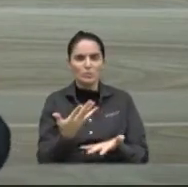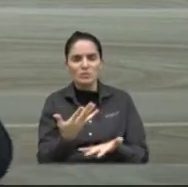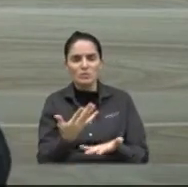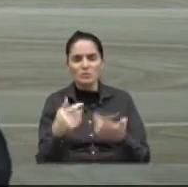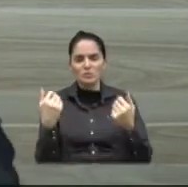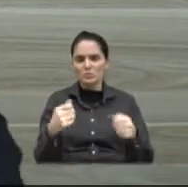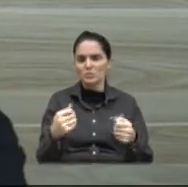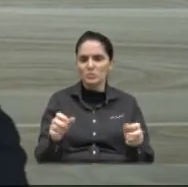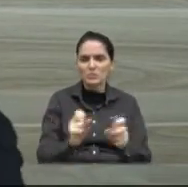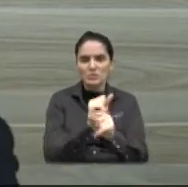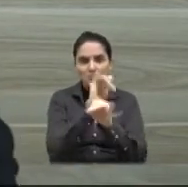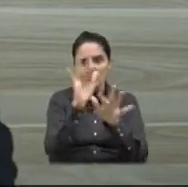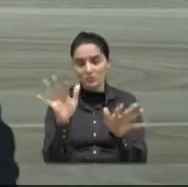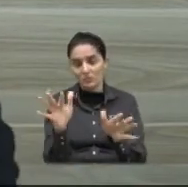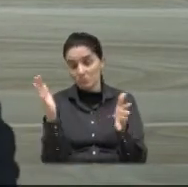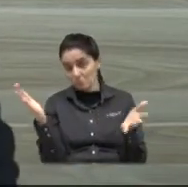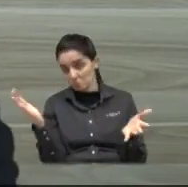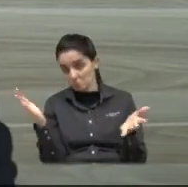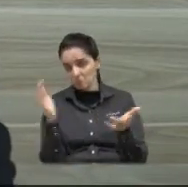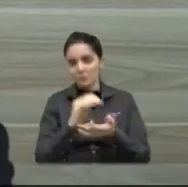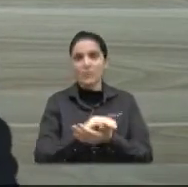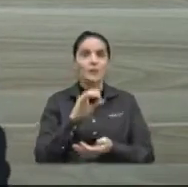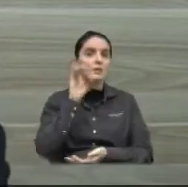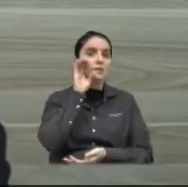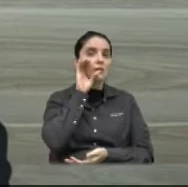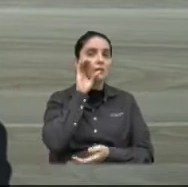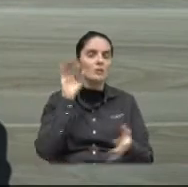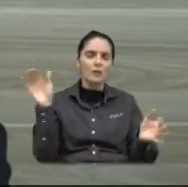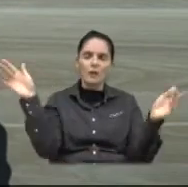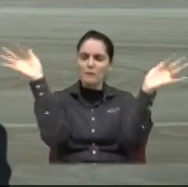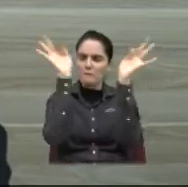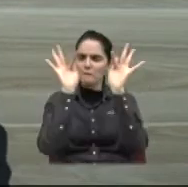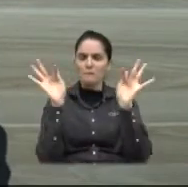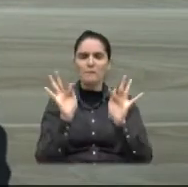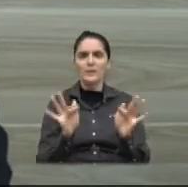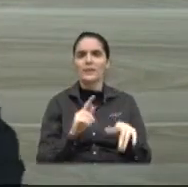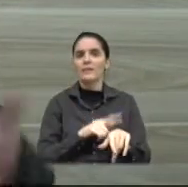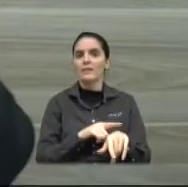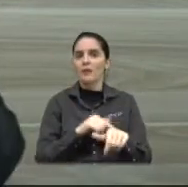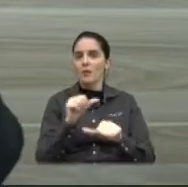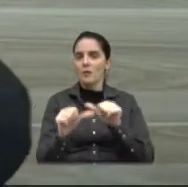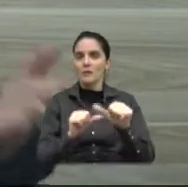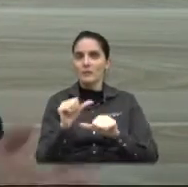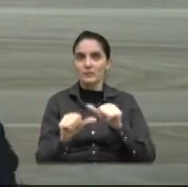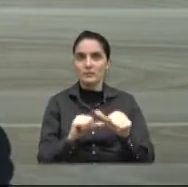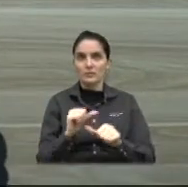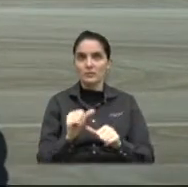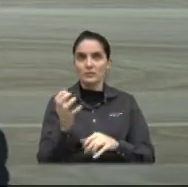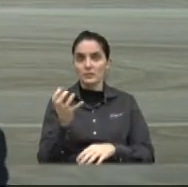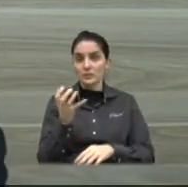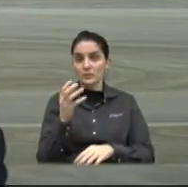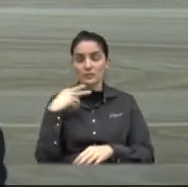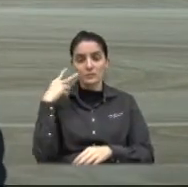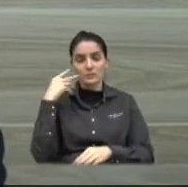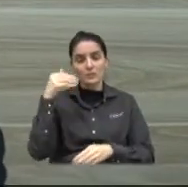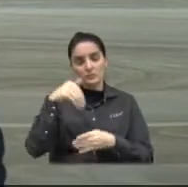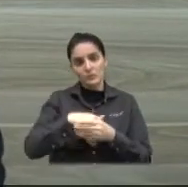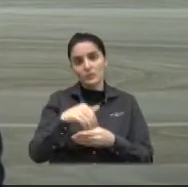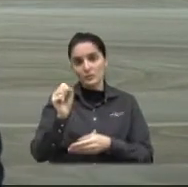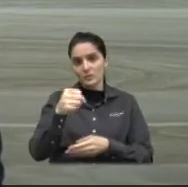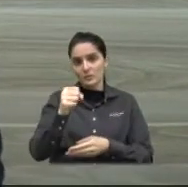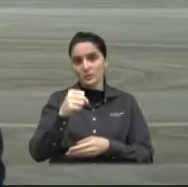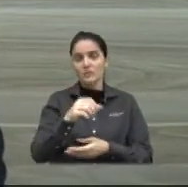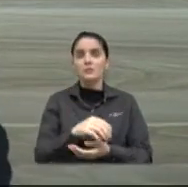especificou então eu estou assim bem feliz com esse horário e eu também gostaria de contar com o voto de todos porque